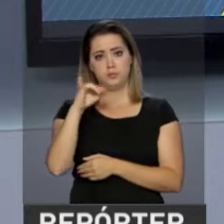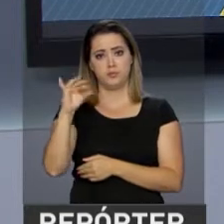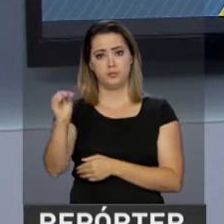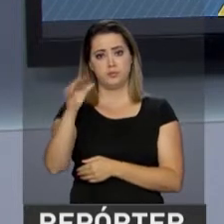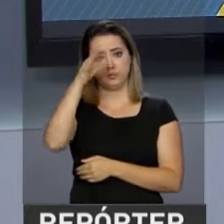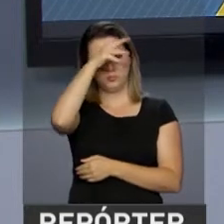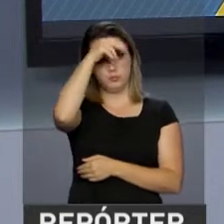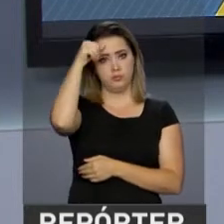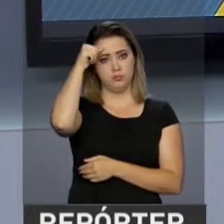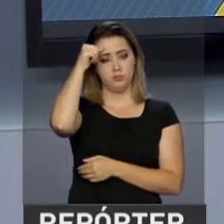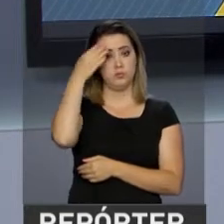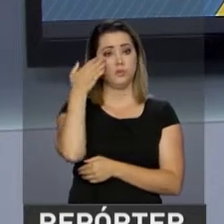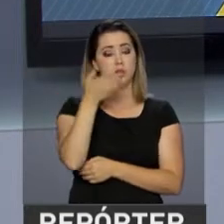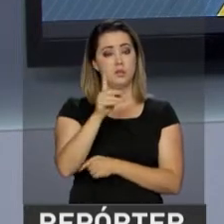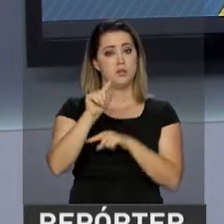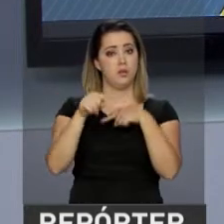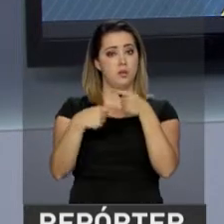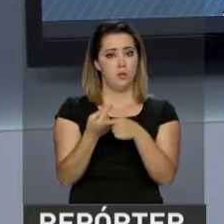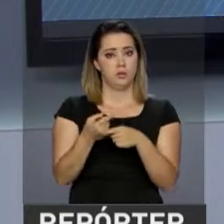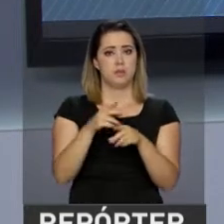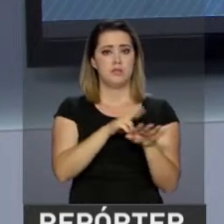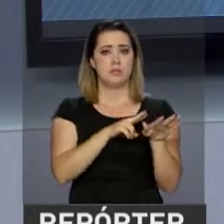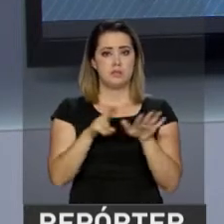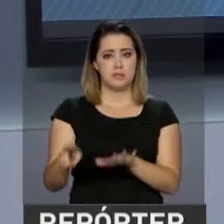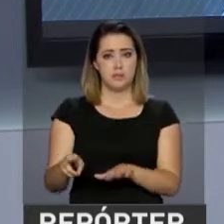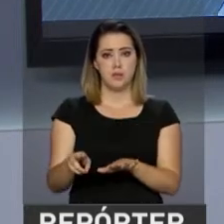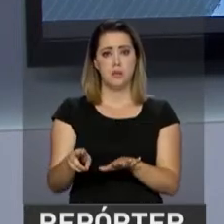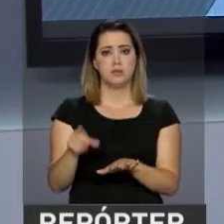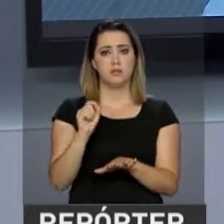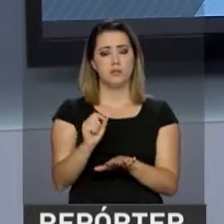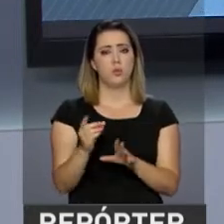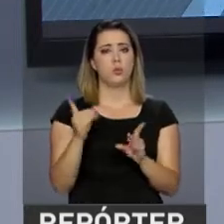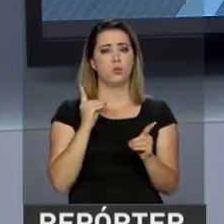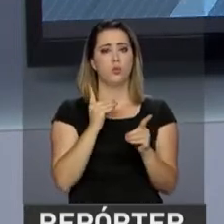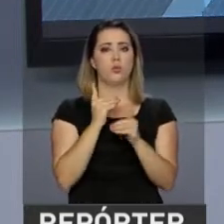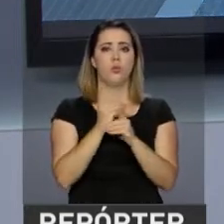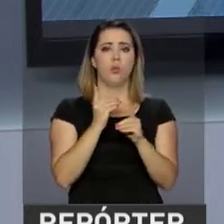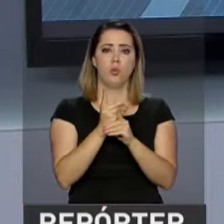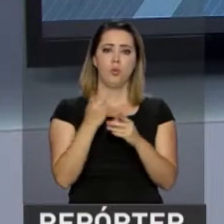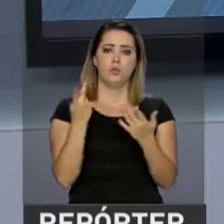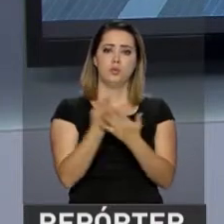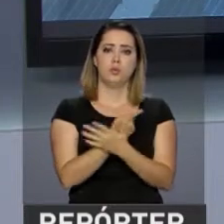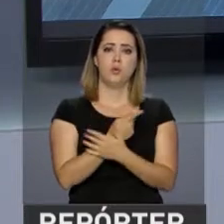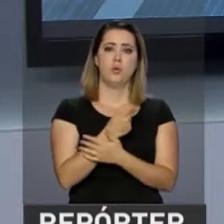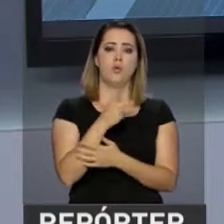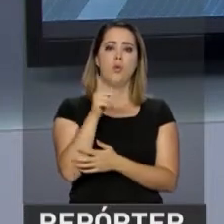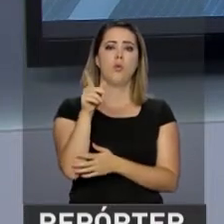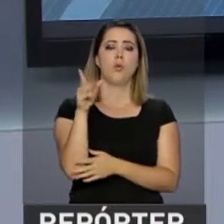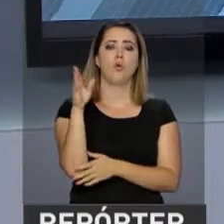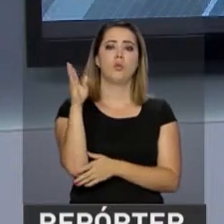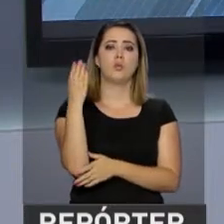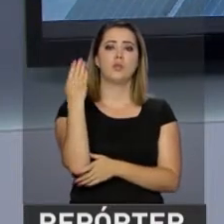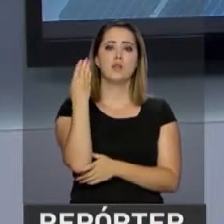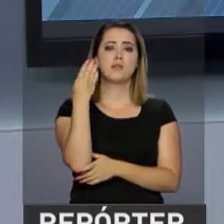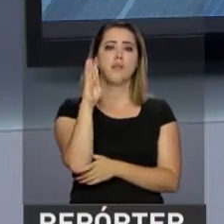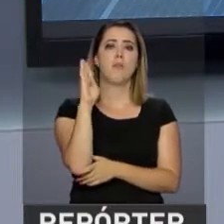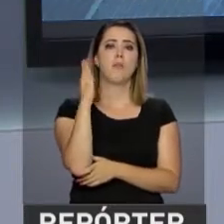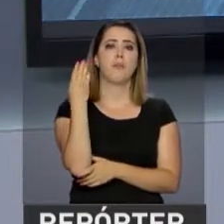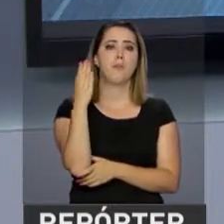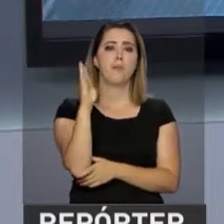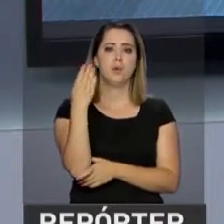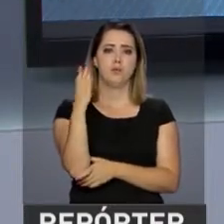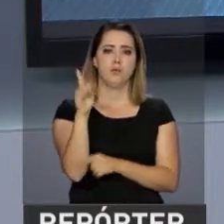estado do amazonas e na próxima semana um novo encontro vai ser realizado em la paz na bolívia com membros do governo